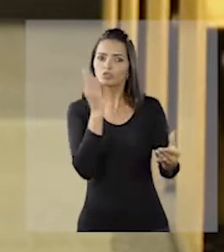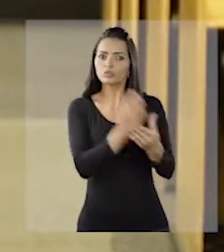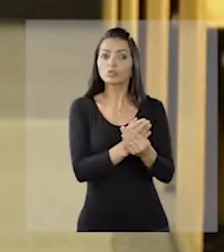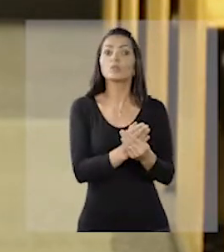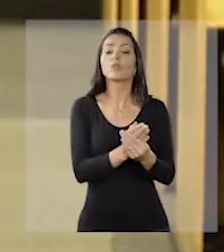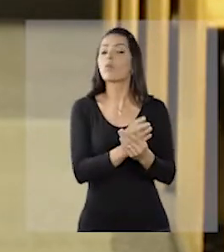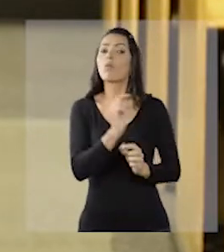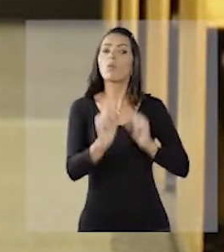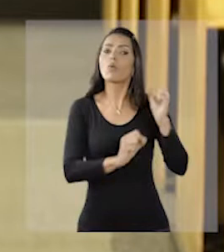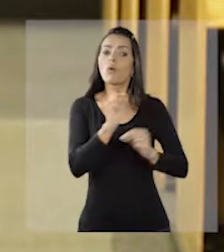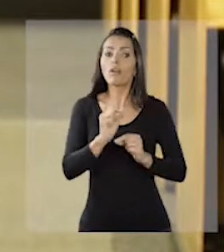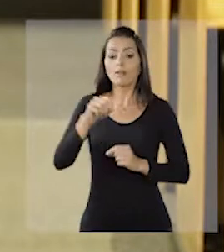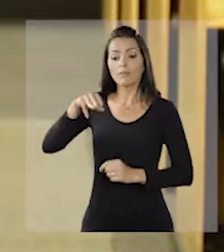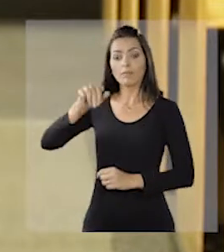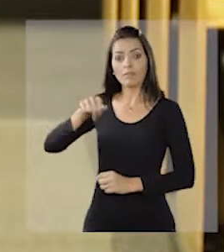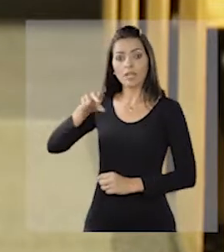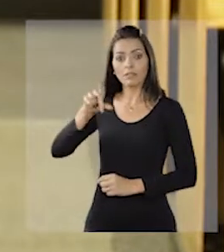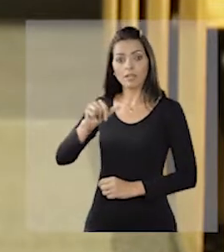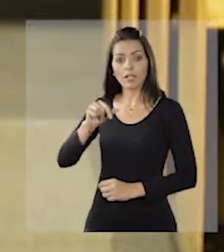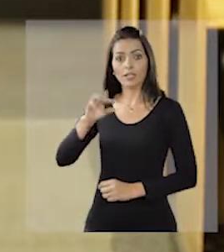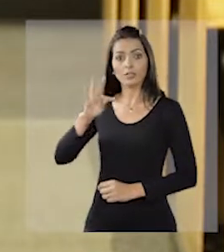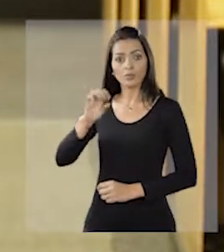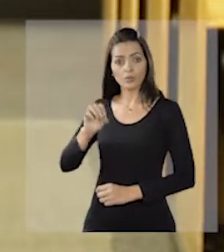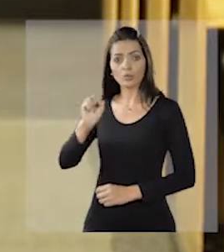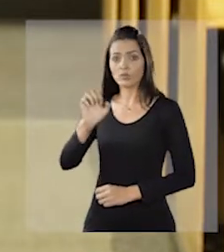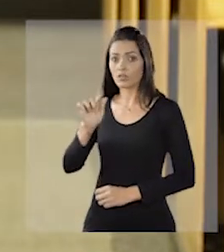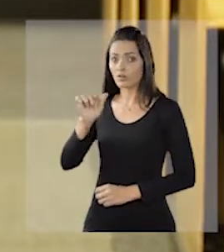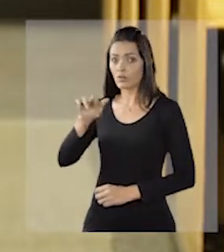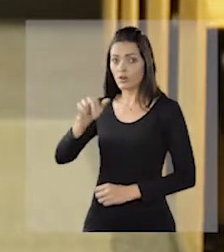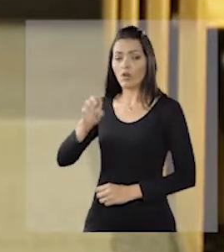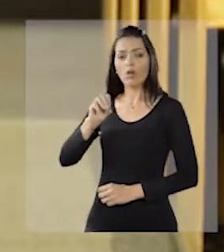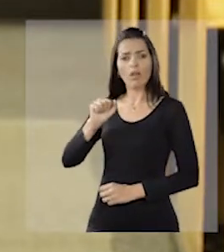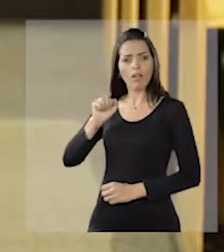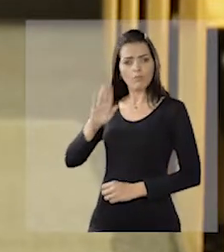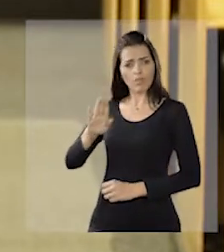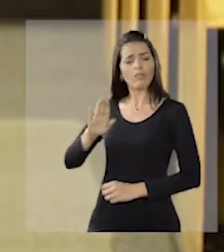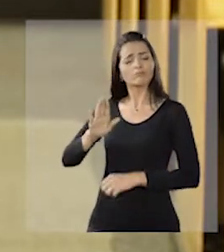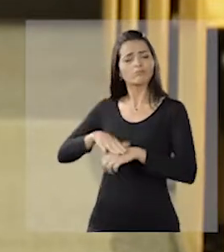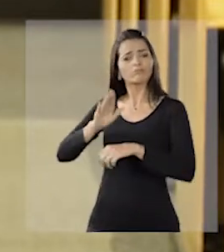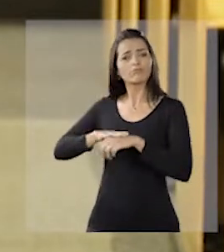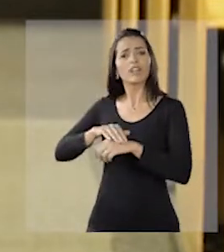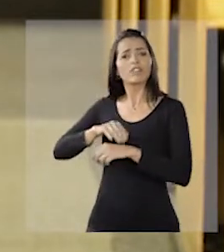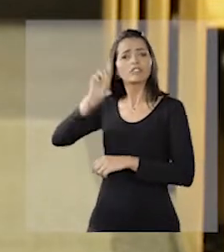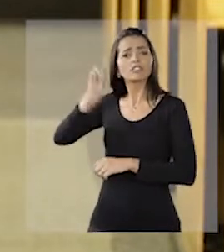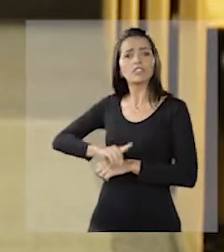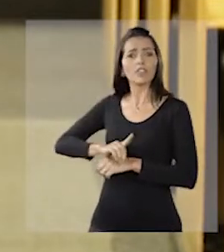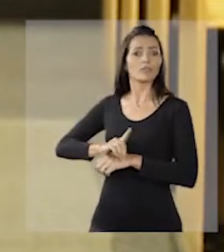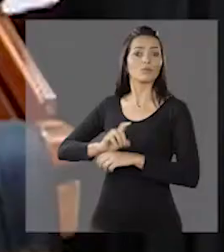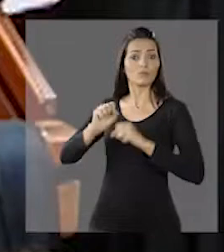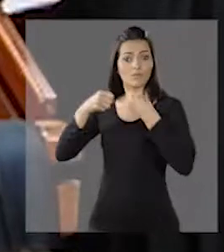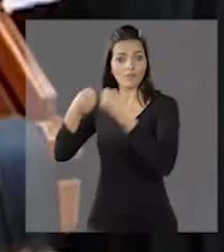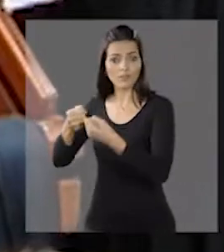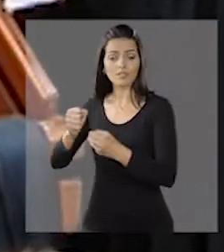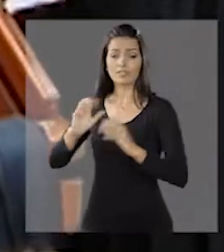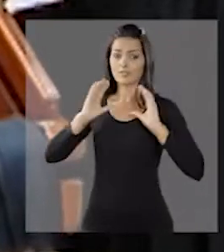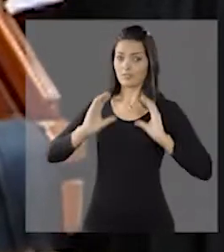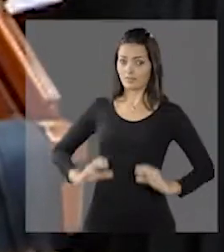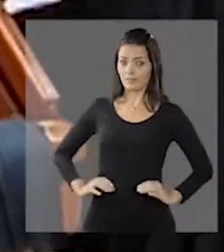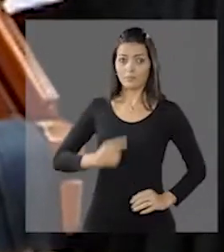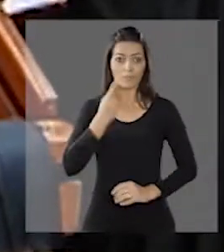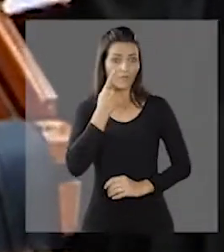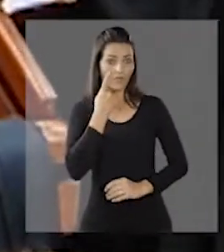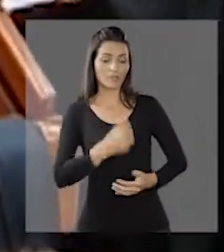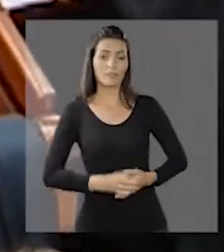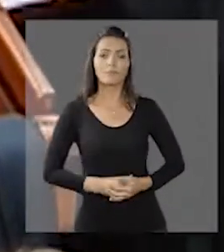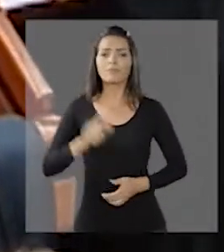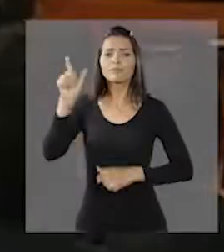liminares em mandado de segurança. Para a OAB, a norma amplia o direito de defesa dos cidadãos. Veja. Sempre que o